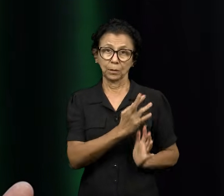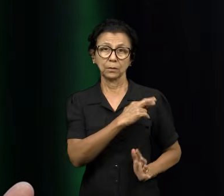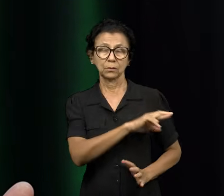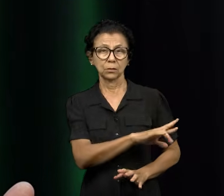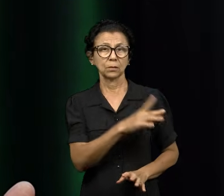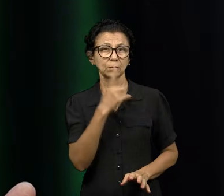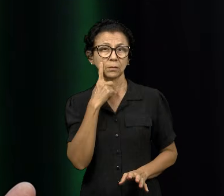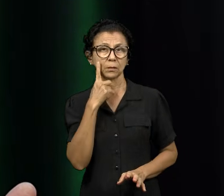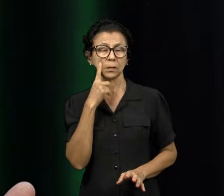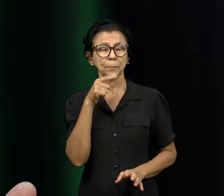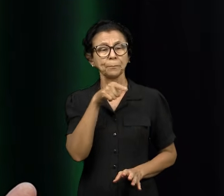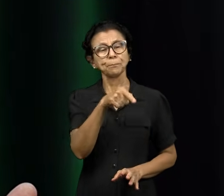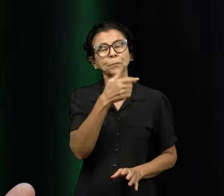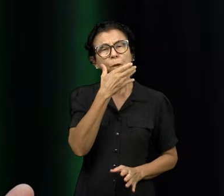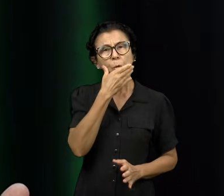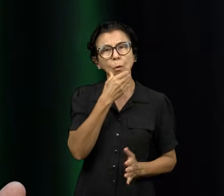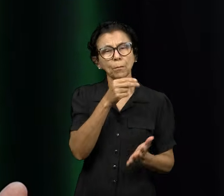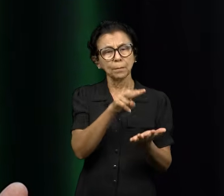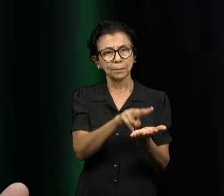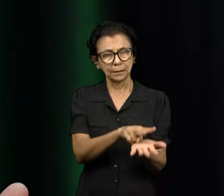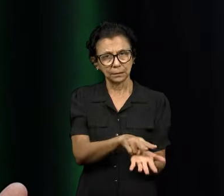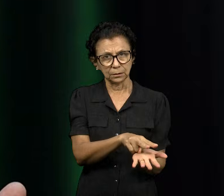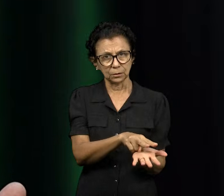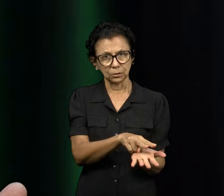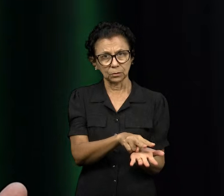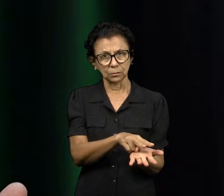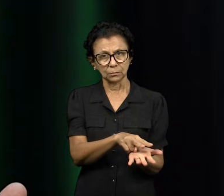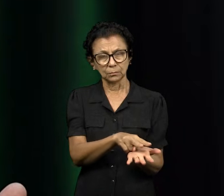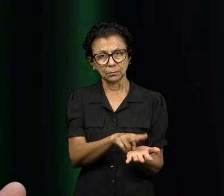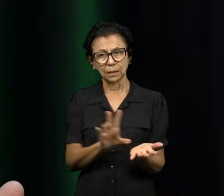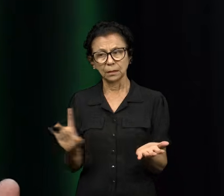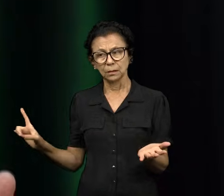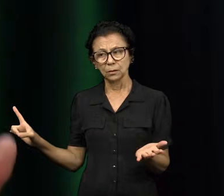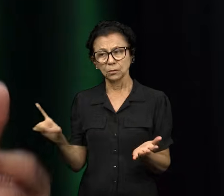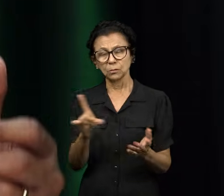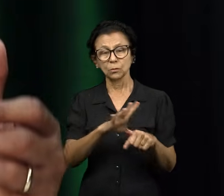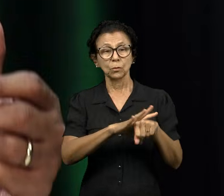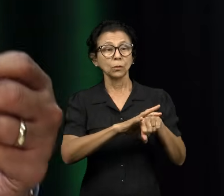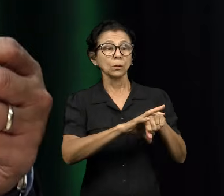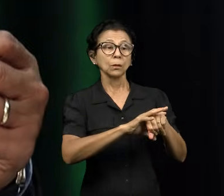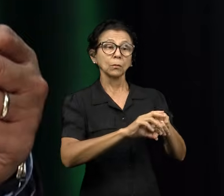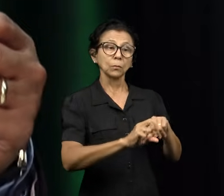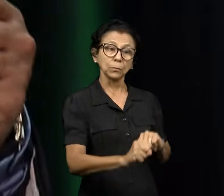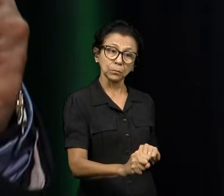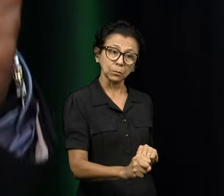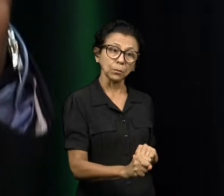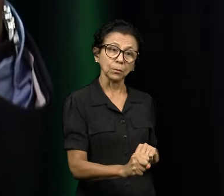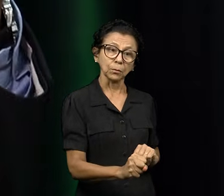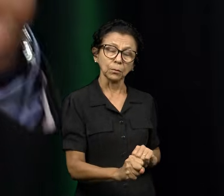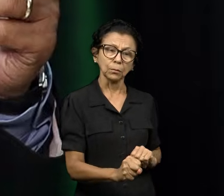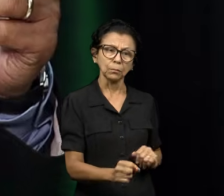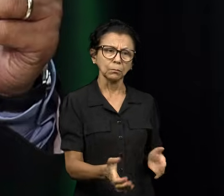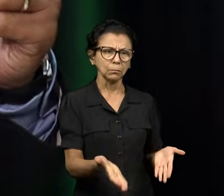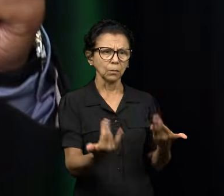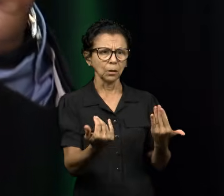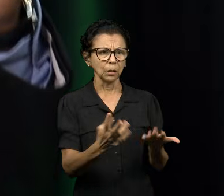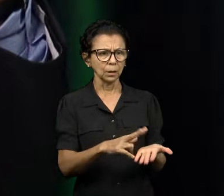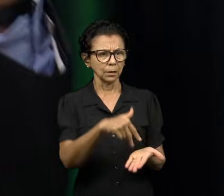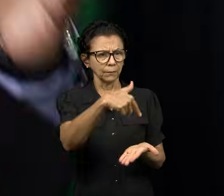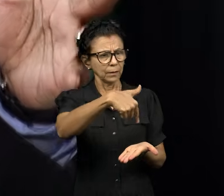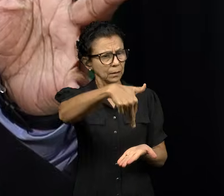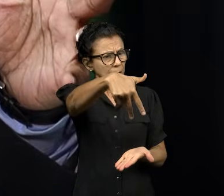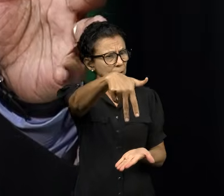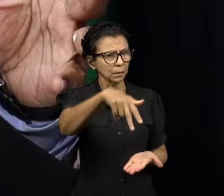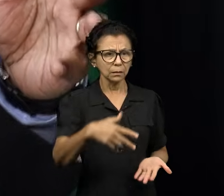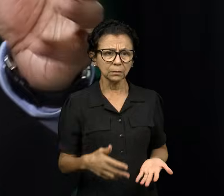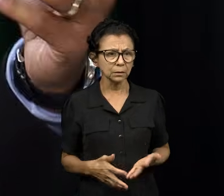ali havia um paralítico que havia sido curado. O Senhor o havia dito, toma o teu leito